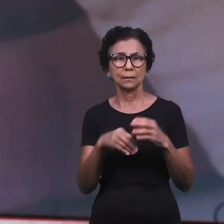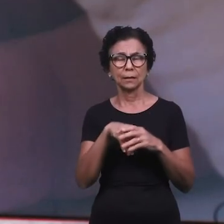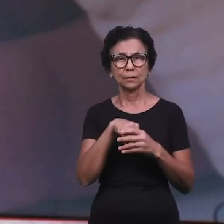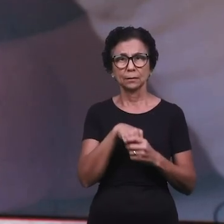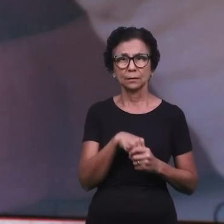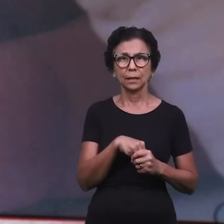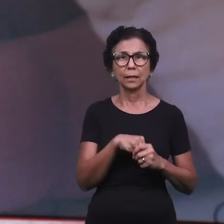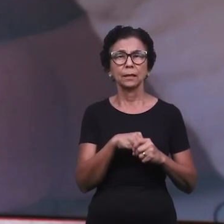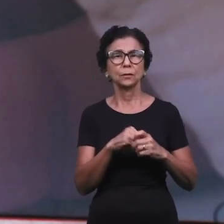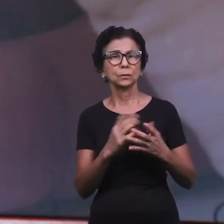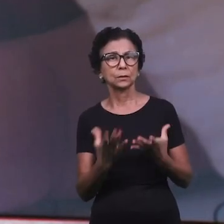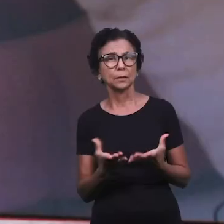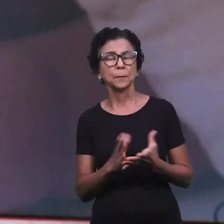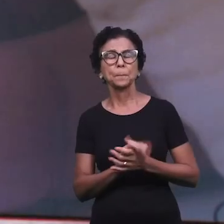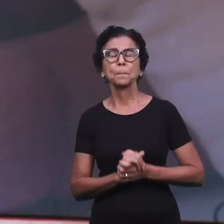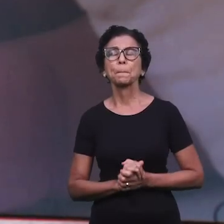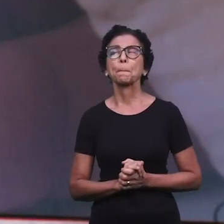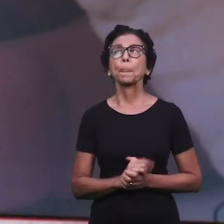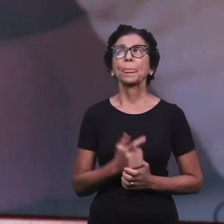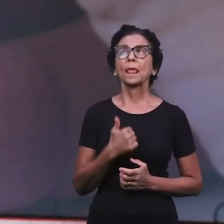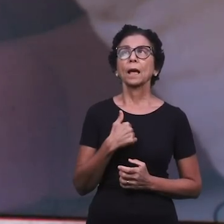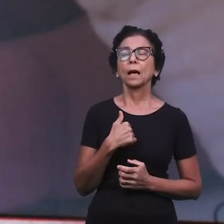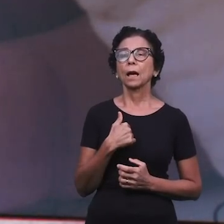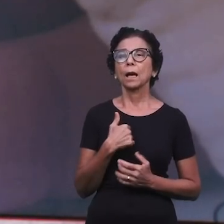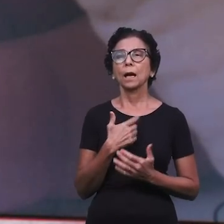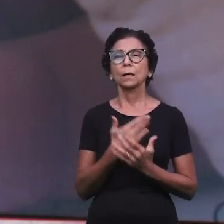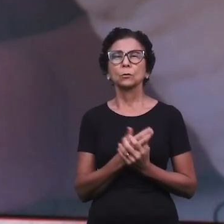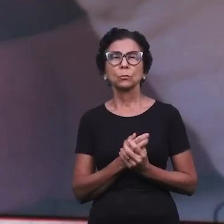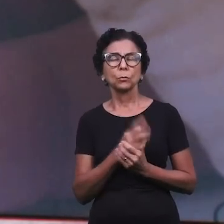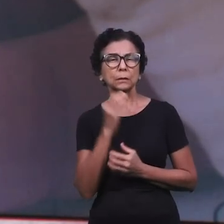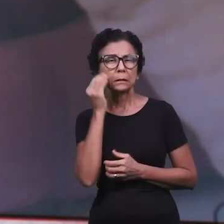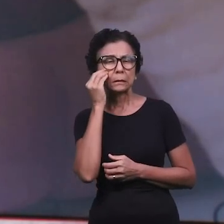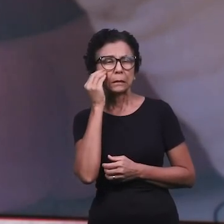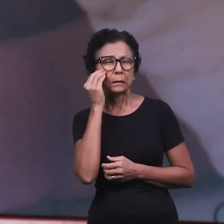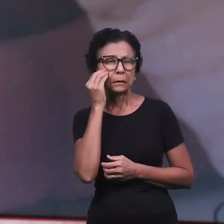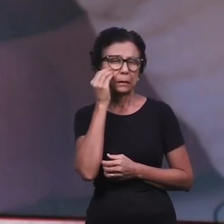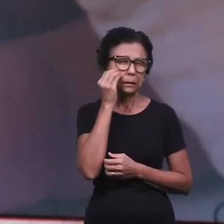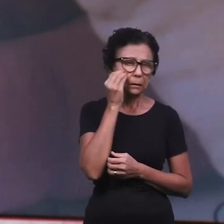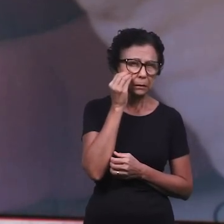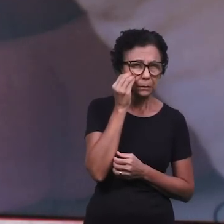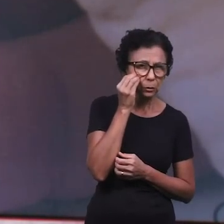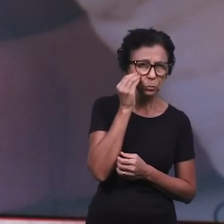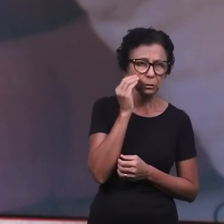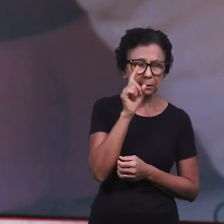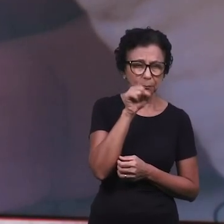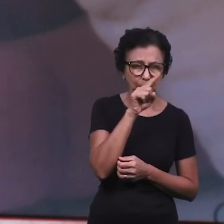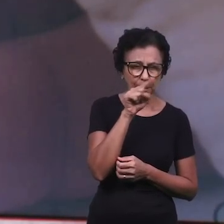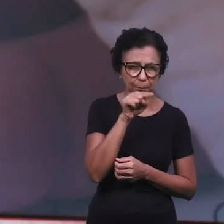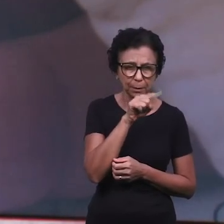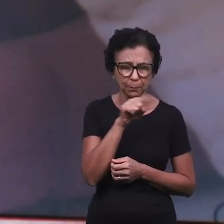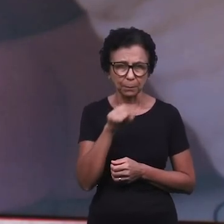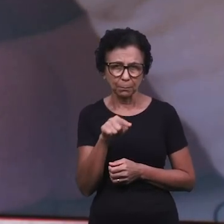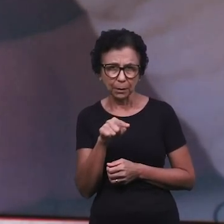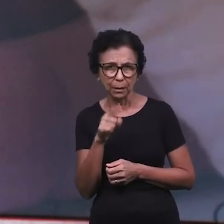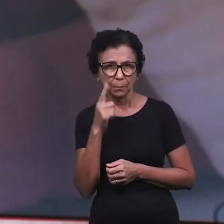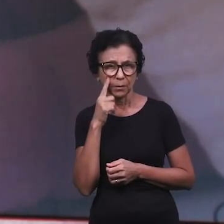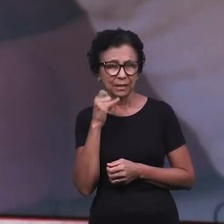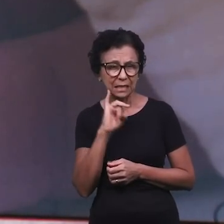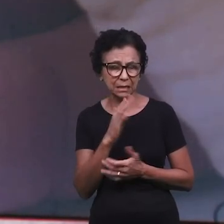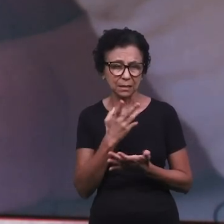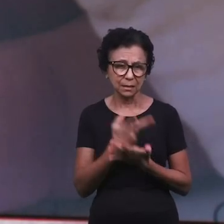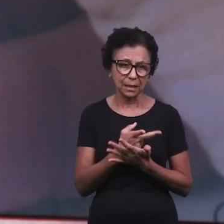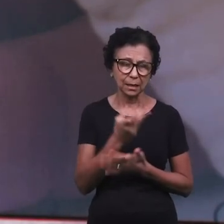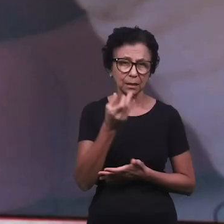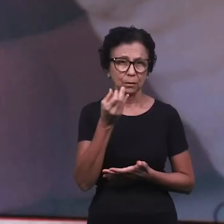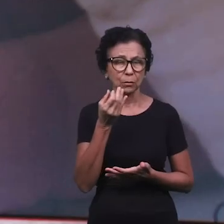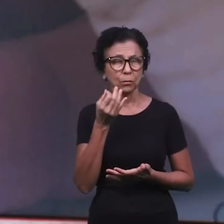estudado pelos concurseiros. Ah, eu estou fazendo simulados frequentemente, eu estou resolvendo questões. Olha,